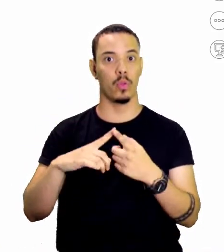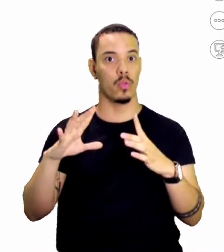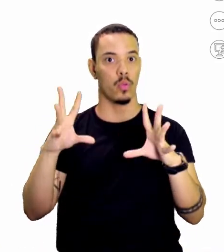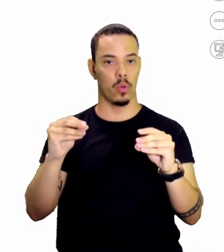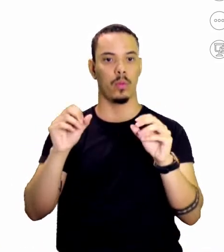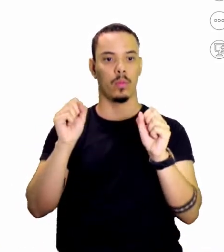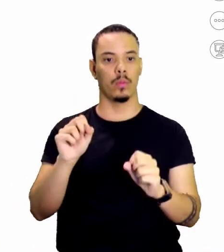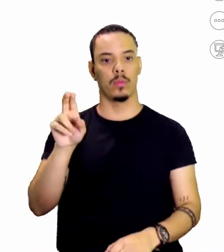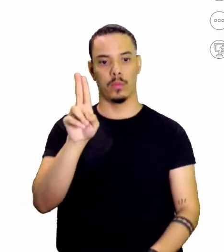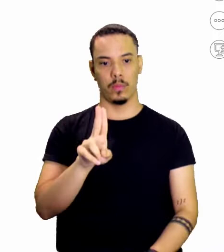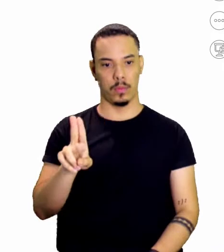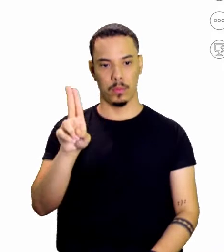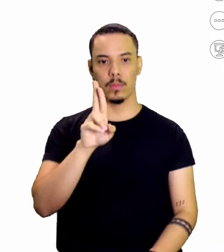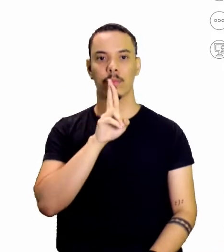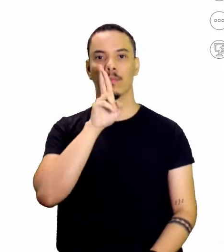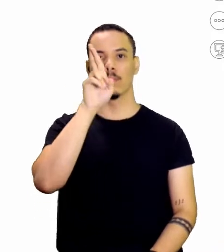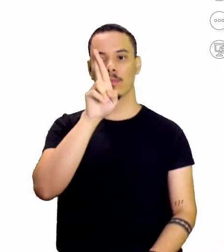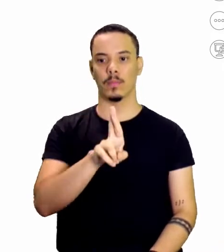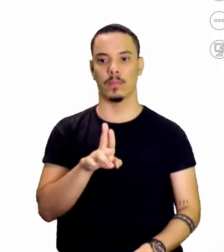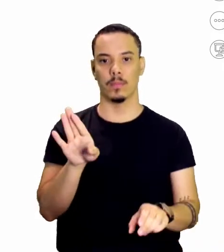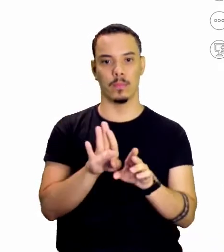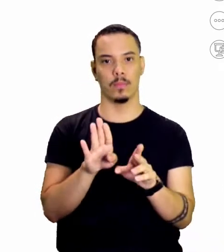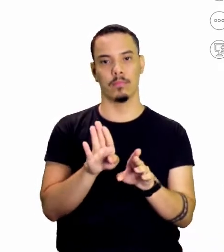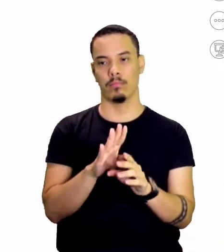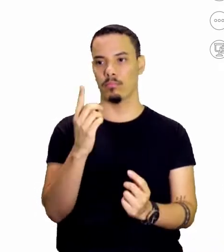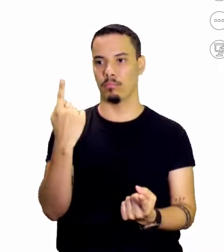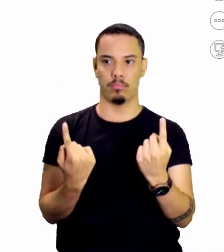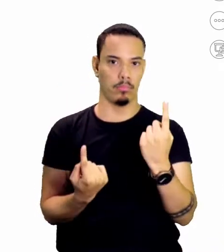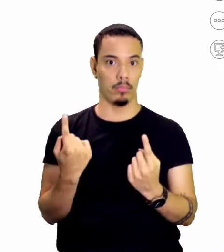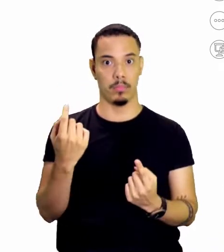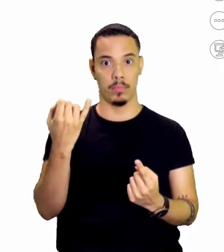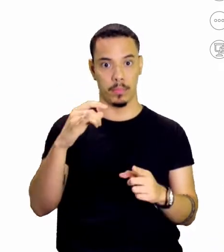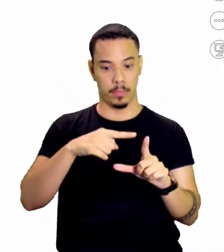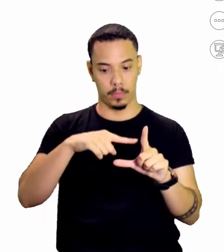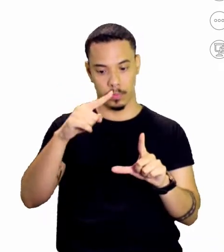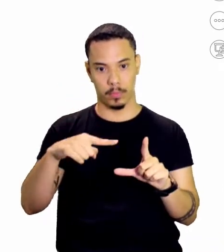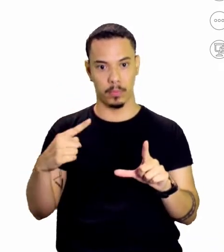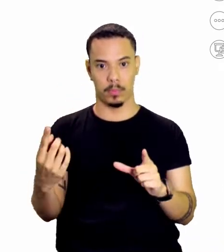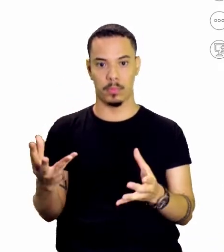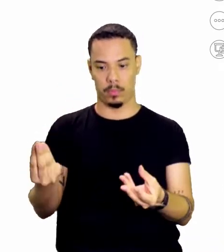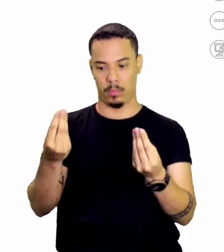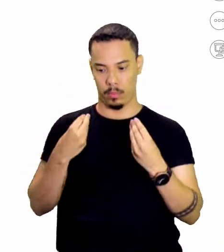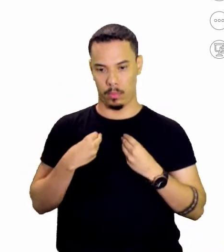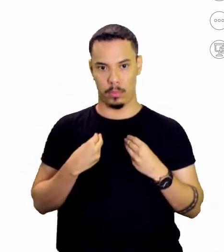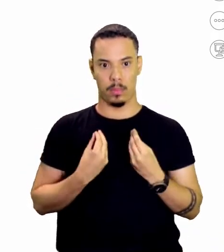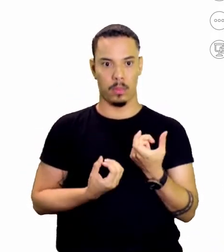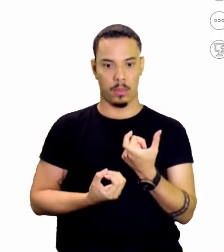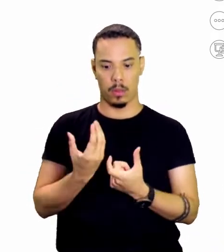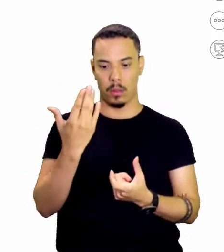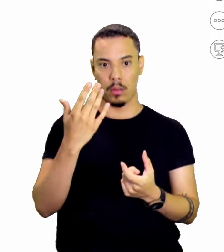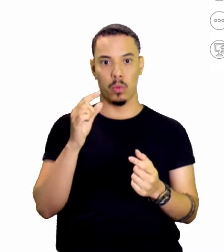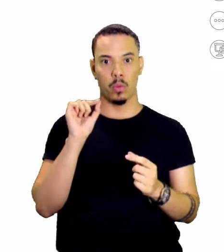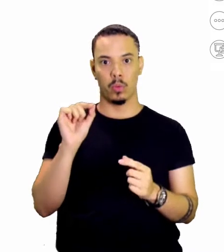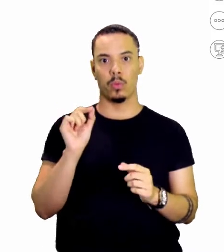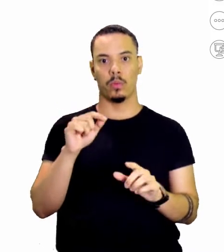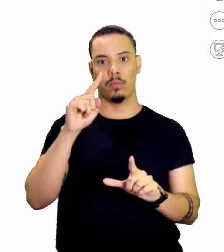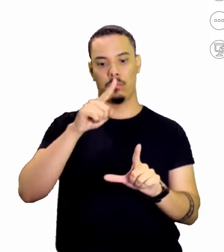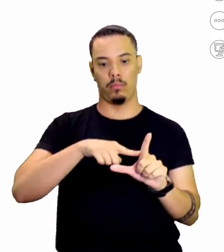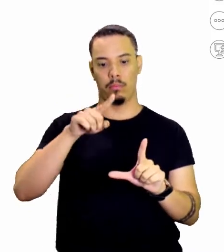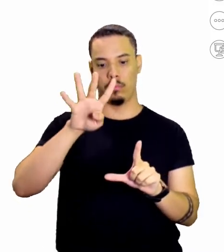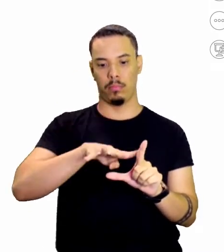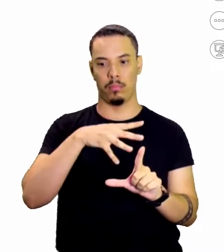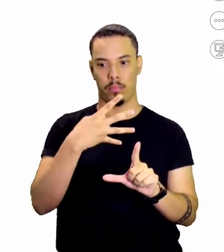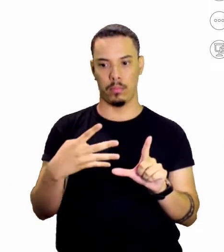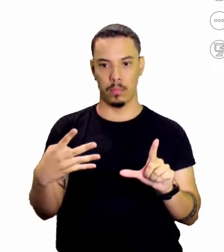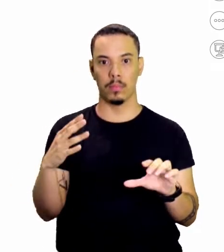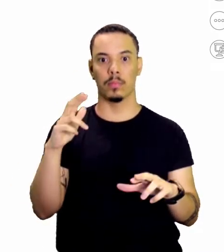pode usar um gráfico né a representa ali e vice-versa do gráficos e tiram a função da função no seu forma um gráfico tão